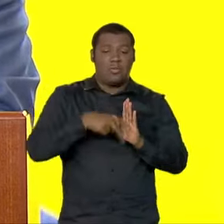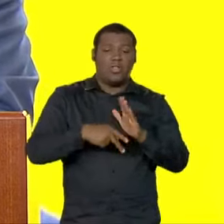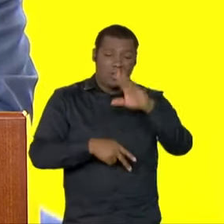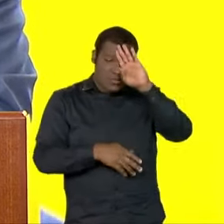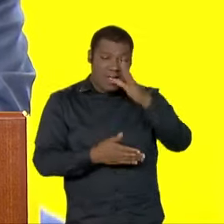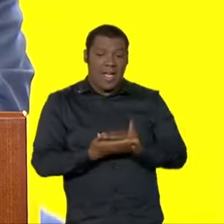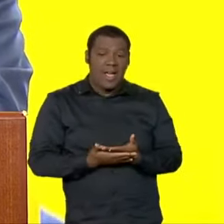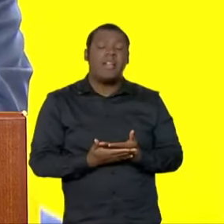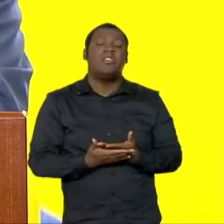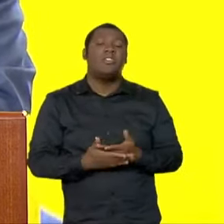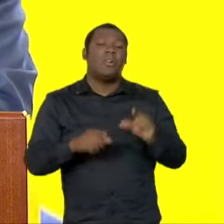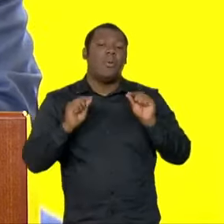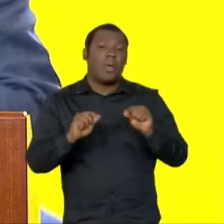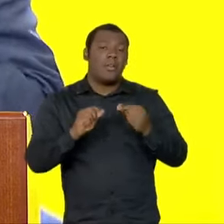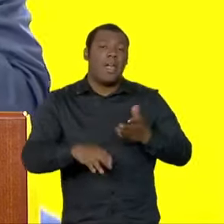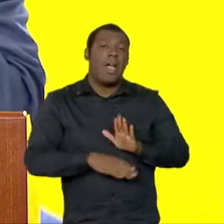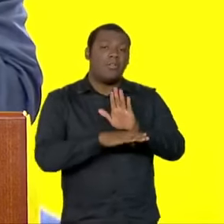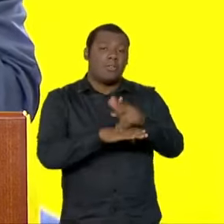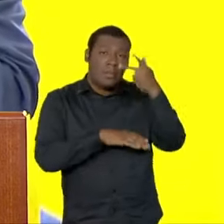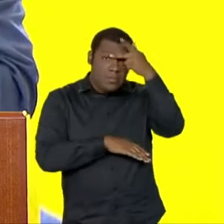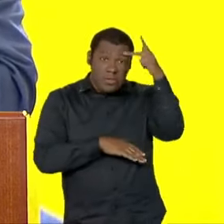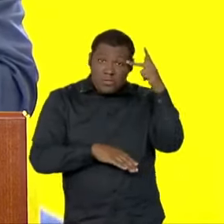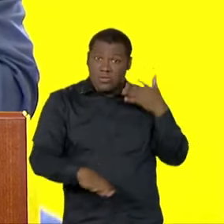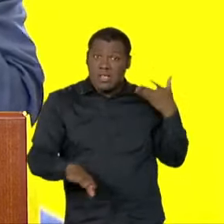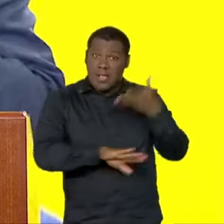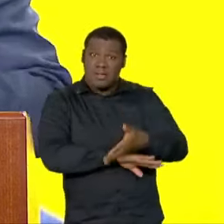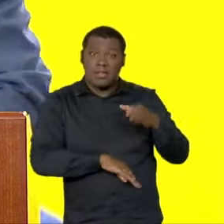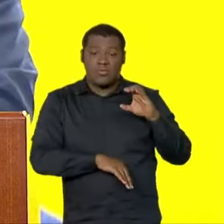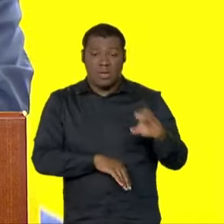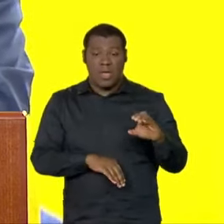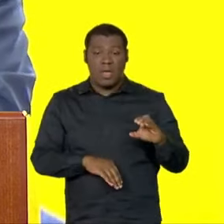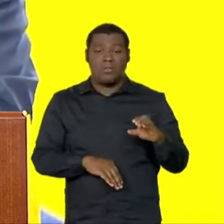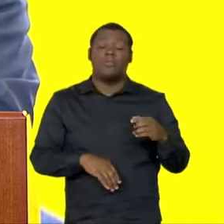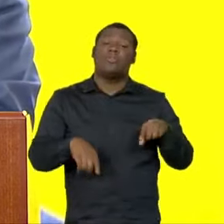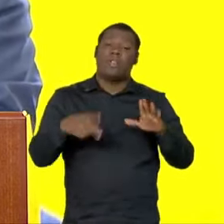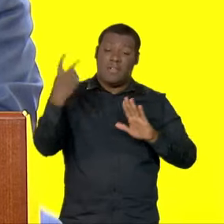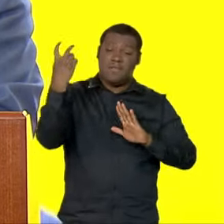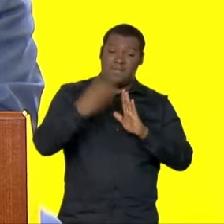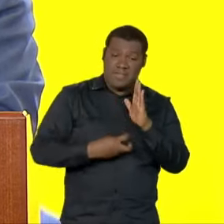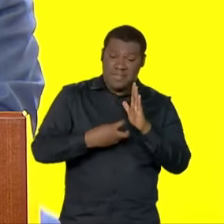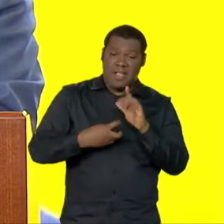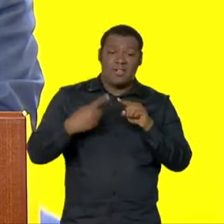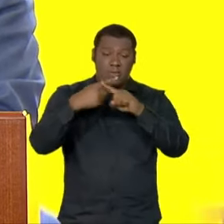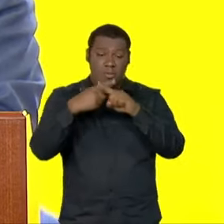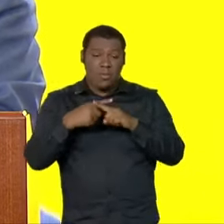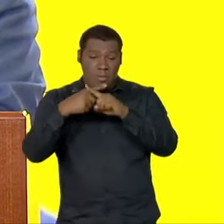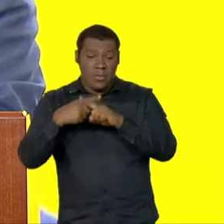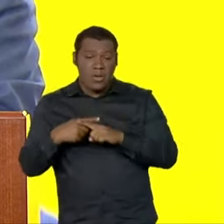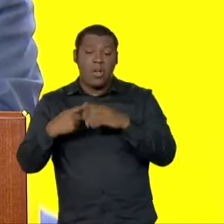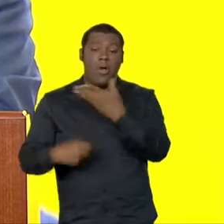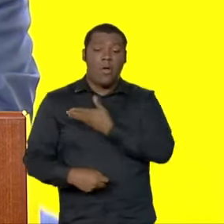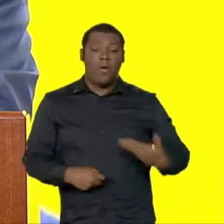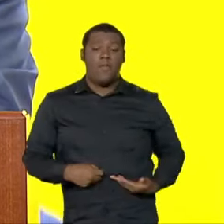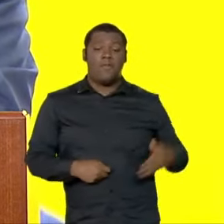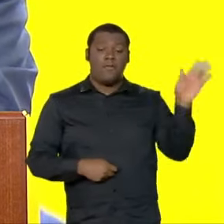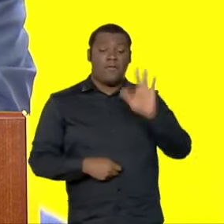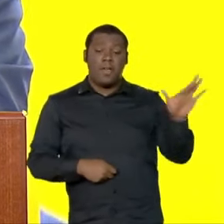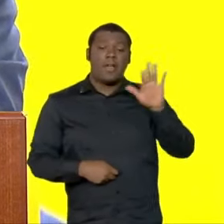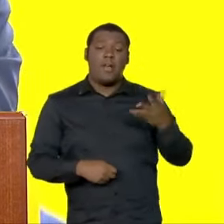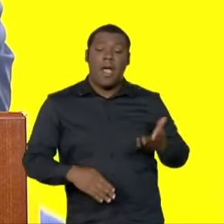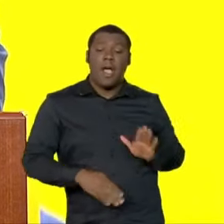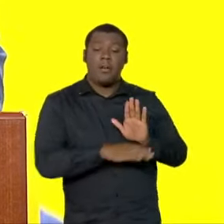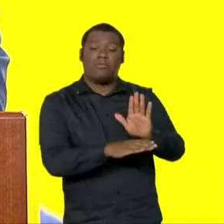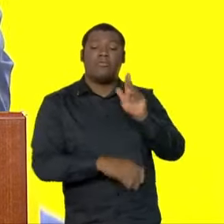democratização do crédito. Através de linhas de créditos acessíveis e com taxas competitivas, o governo federal vai garantir que todos